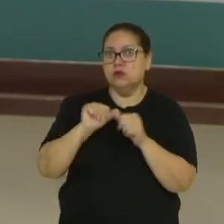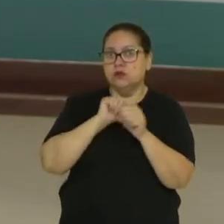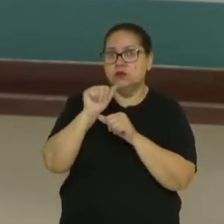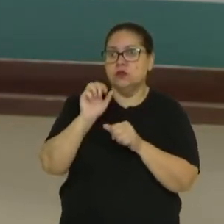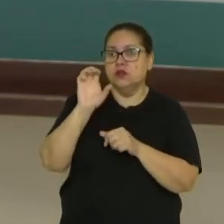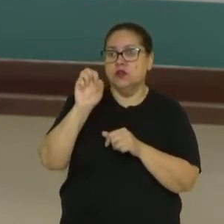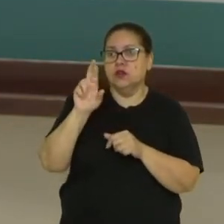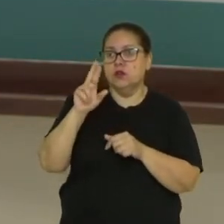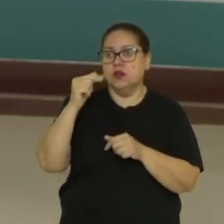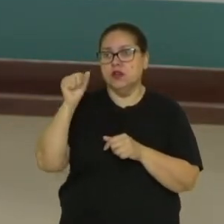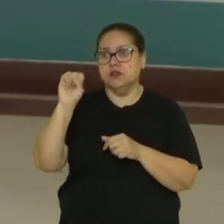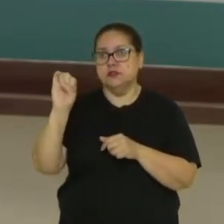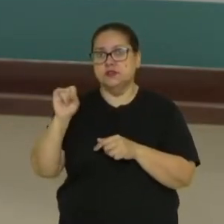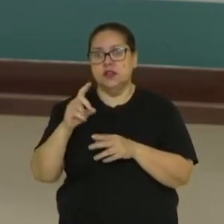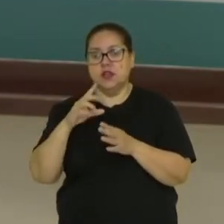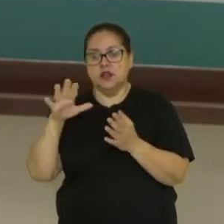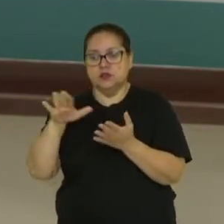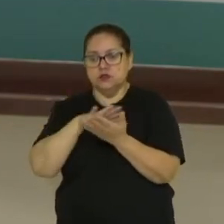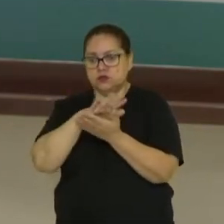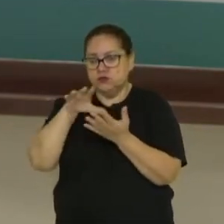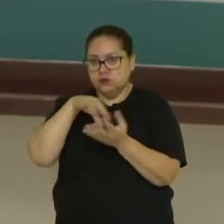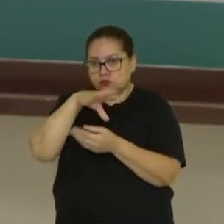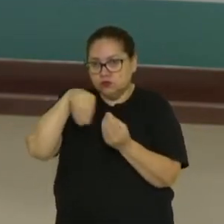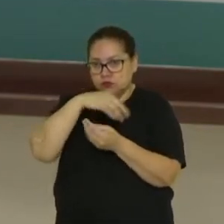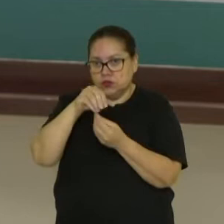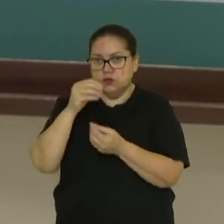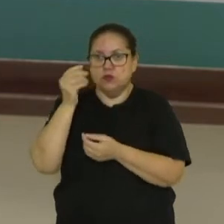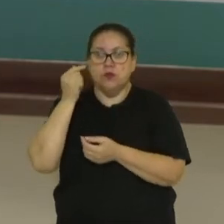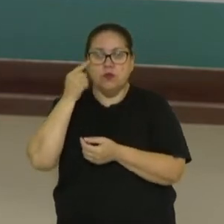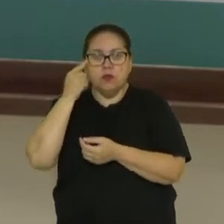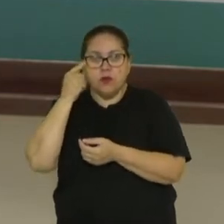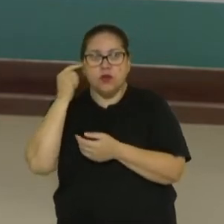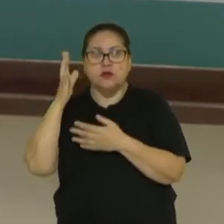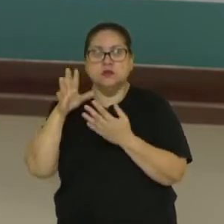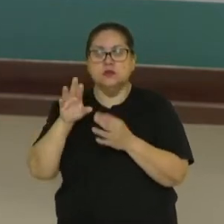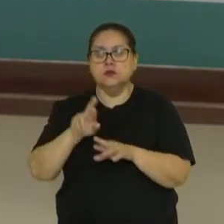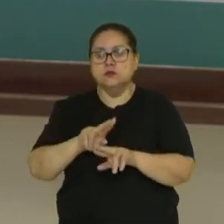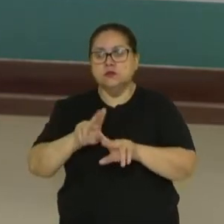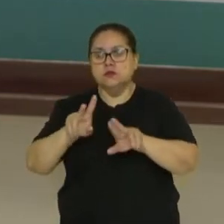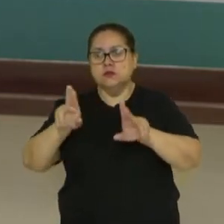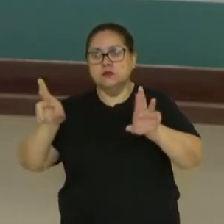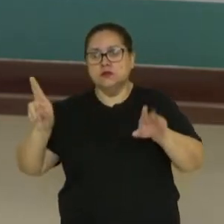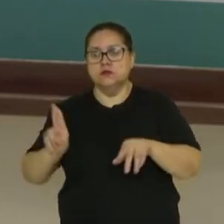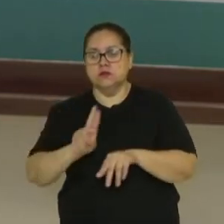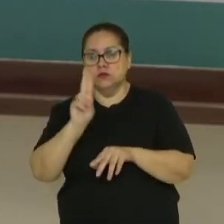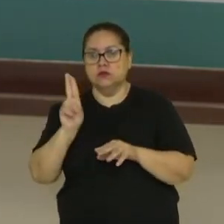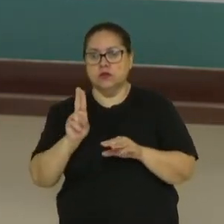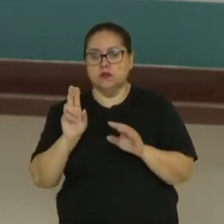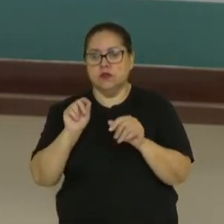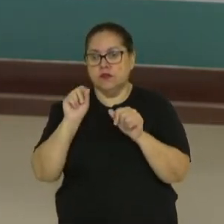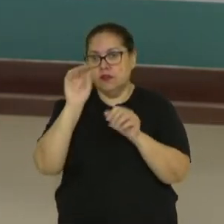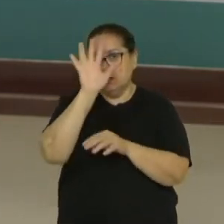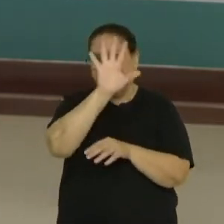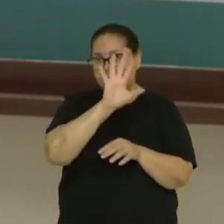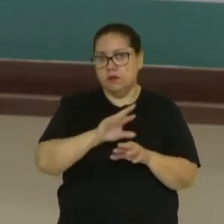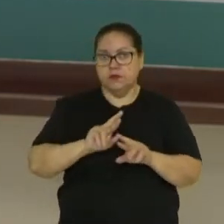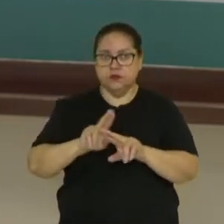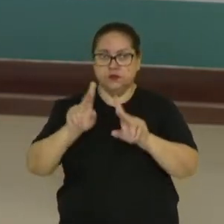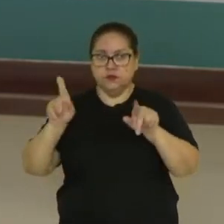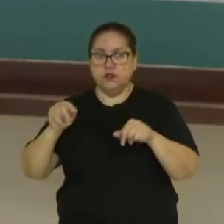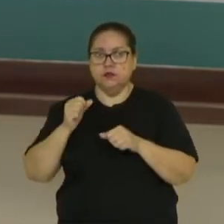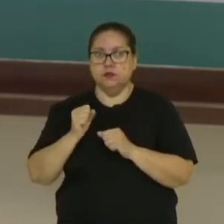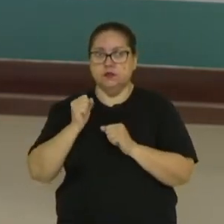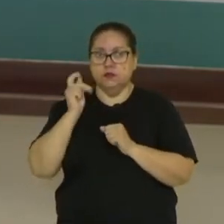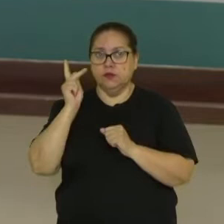Eurásia, né, que é a Europa misturada com a Ásia, ok? Então são critérios diferentes que são utilizados, então geram mapas diferentes aí, tá